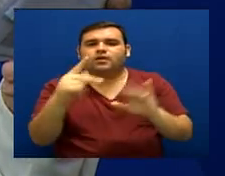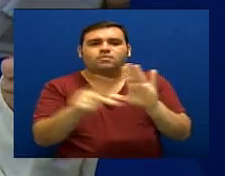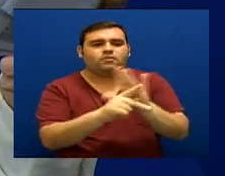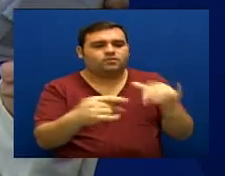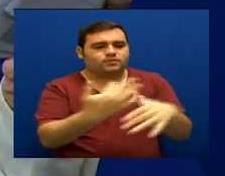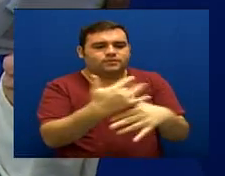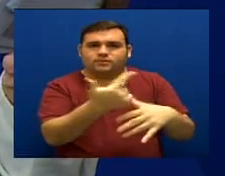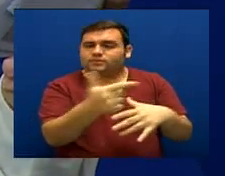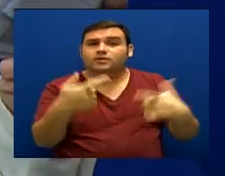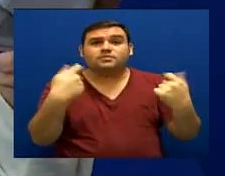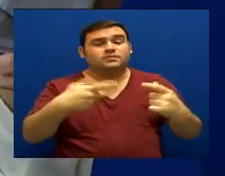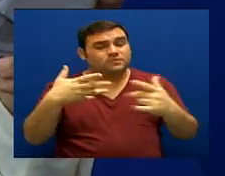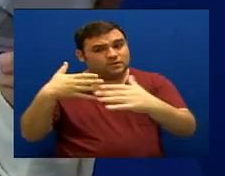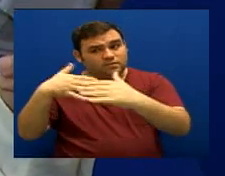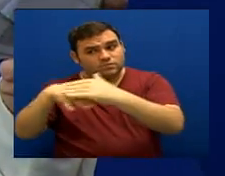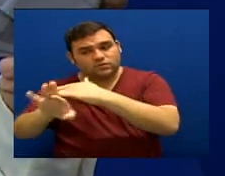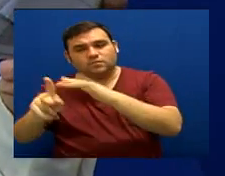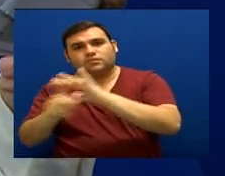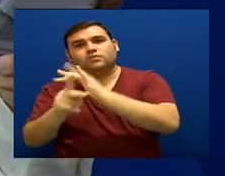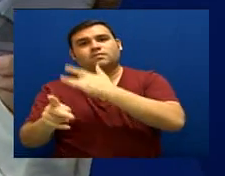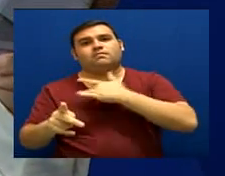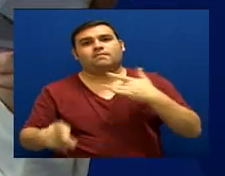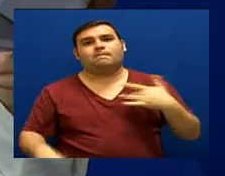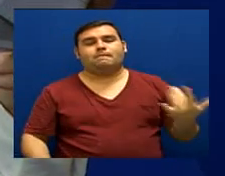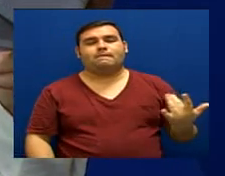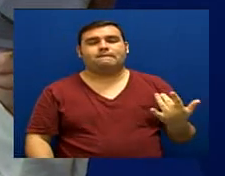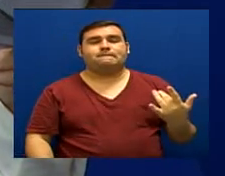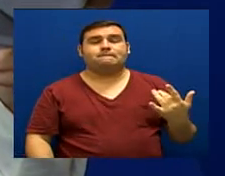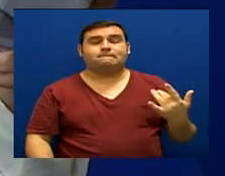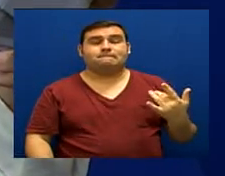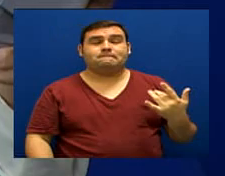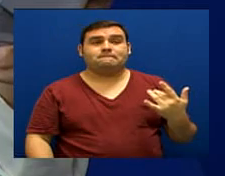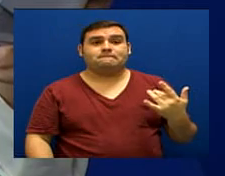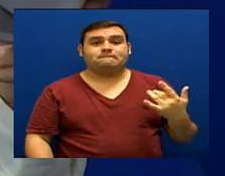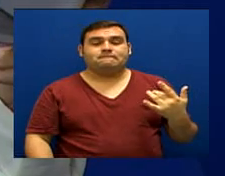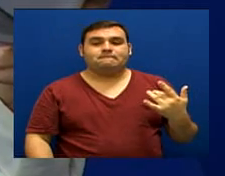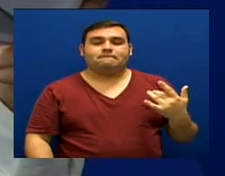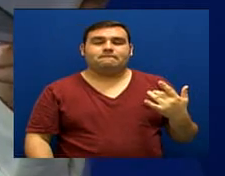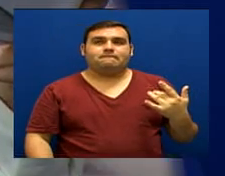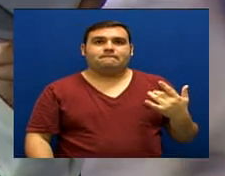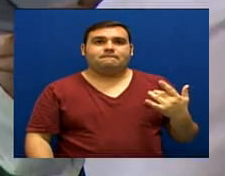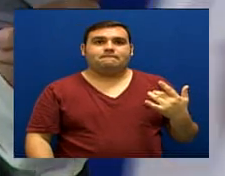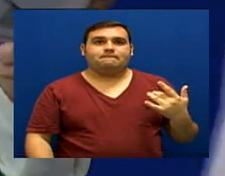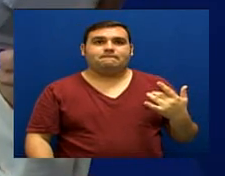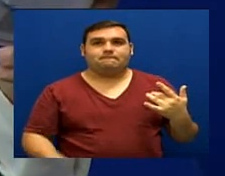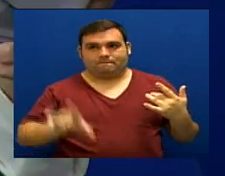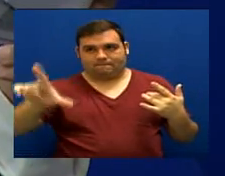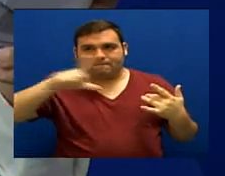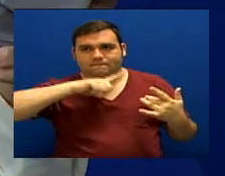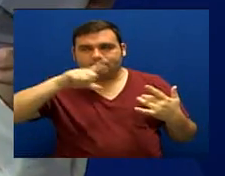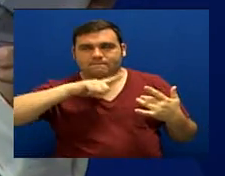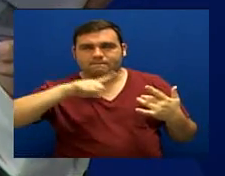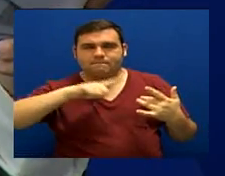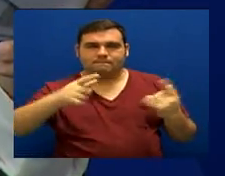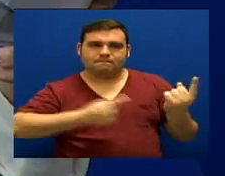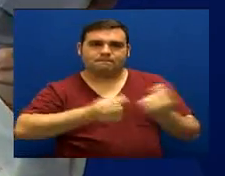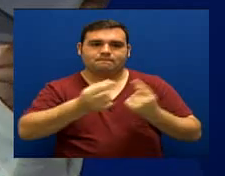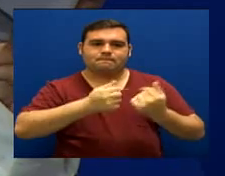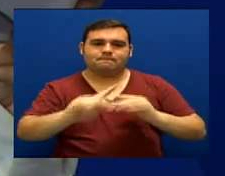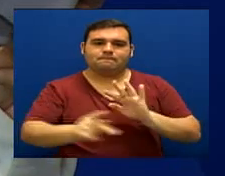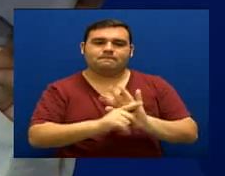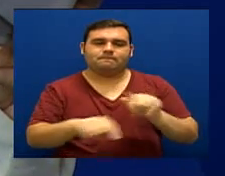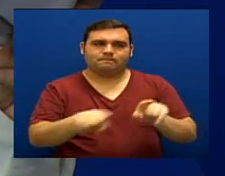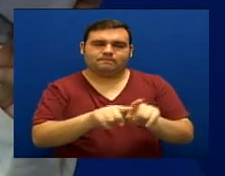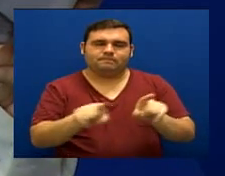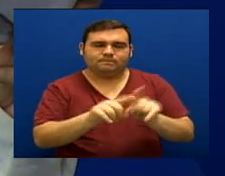tem que estar lá no fundo municipal de saúde se ele vai ser se ele existe o valor a provisão